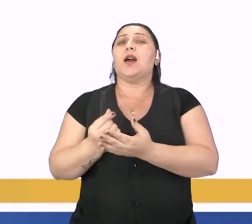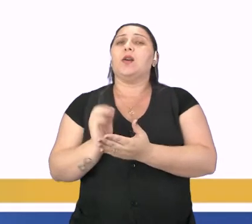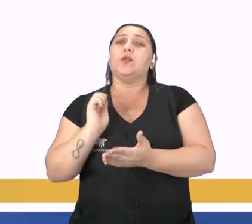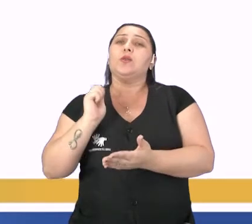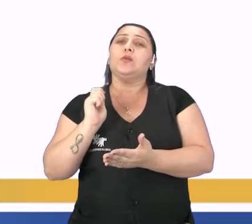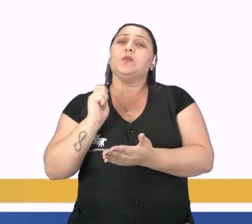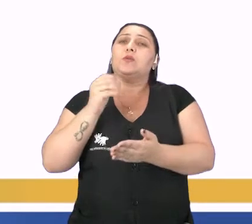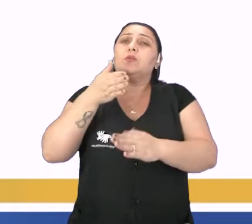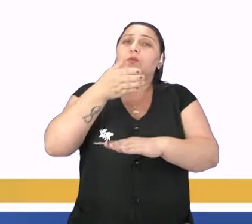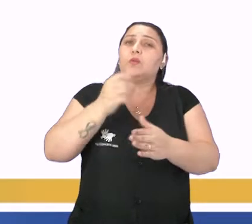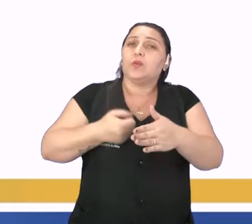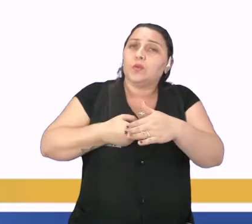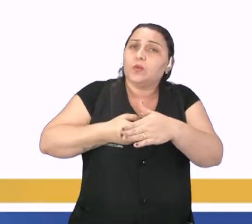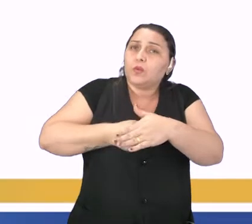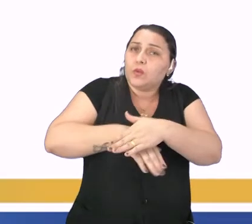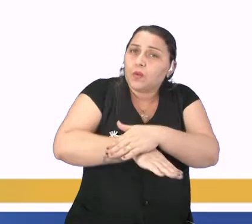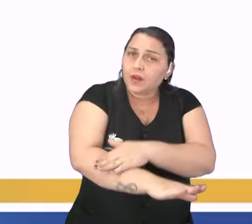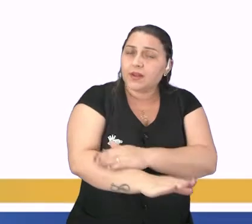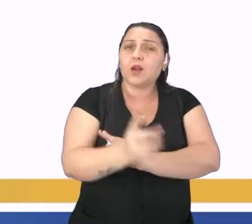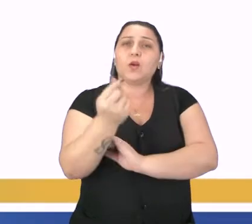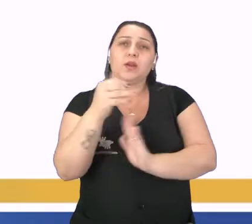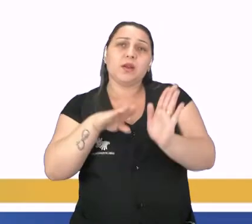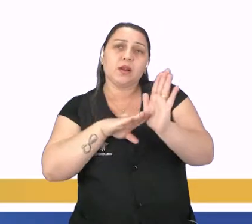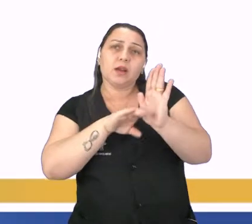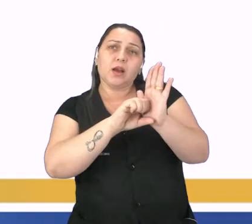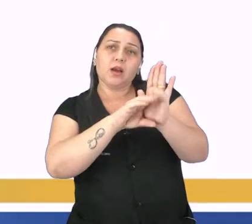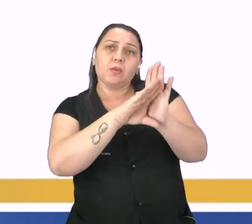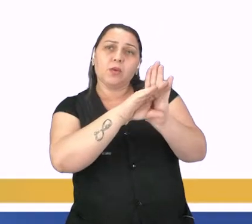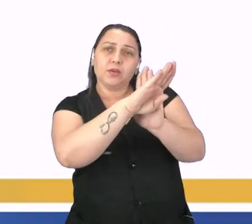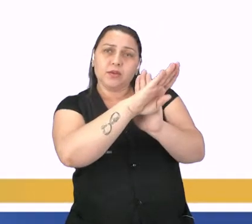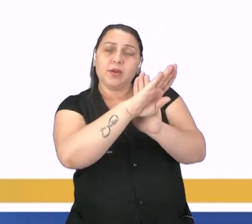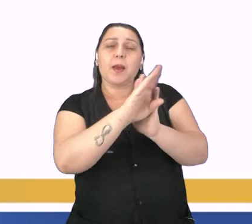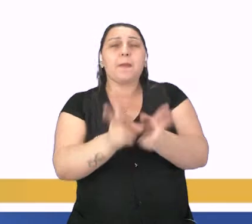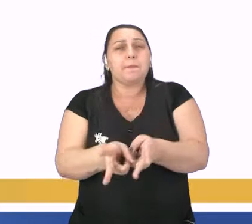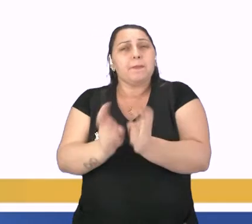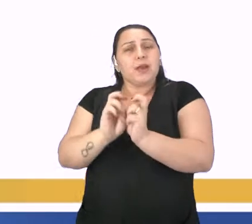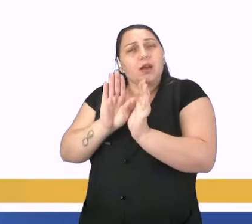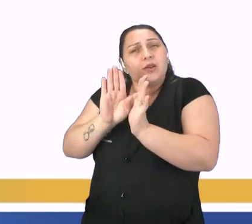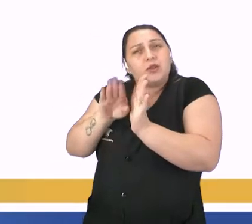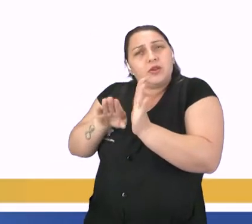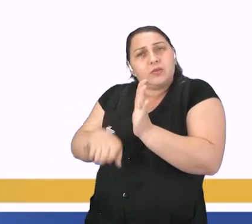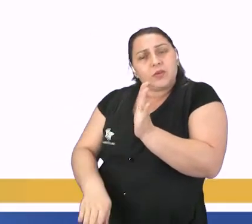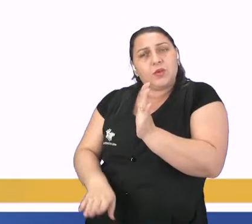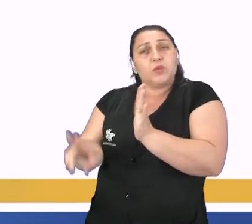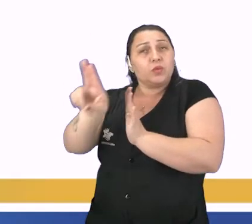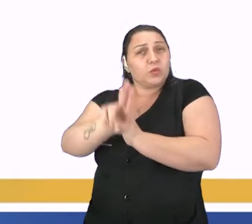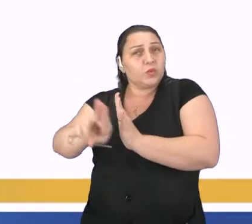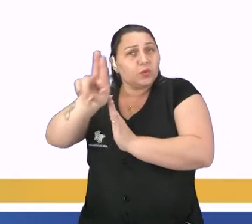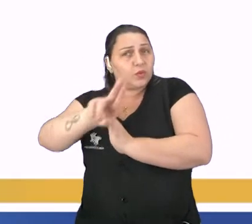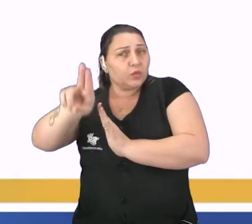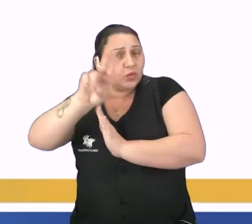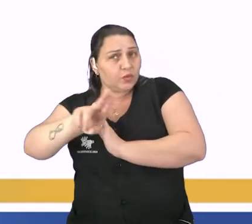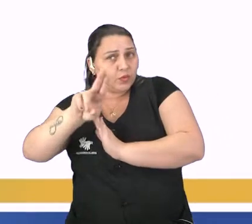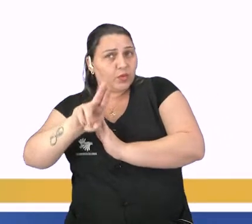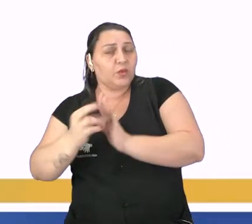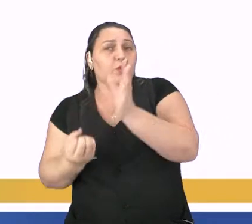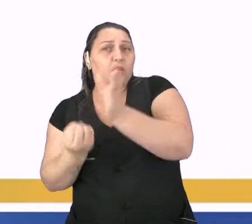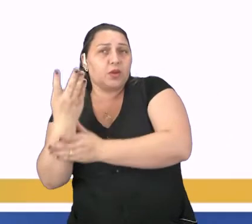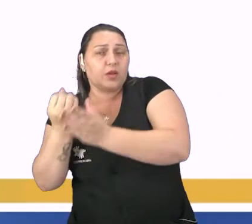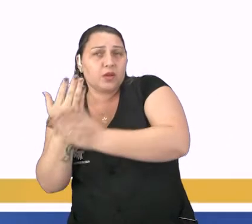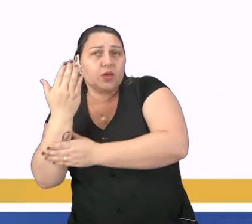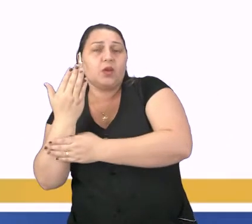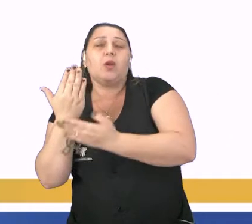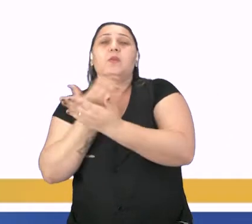na Bolsa de Valores e não nos setores produtivos. Ao perceber a diminuição do consumo, o setor produtivo passou